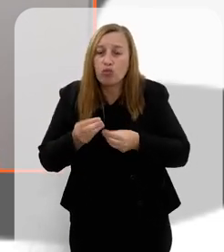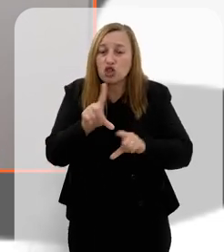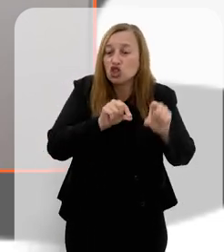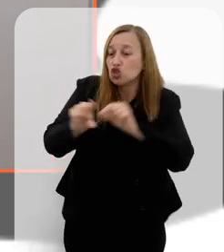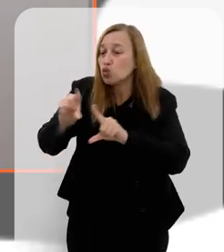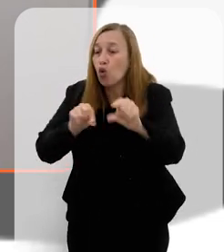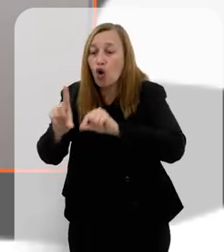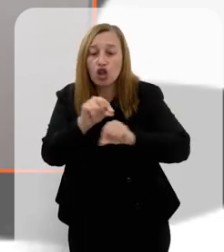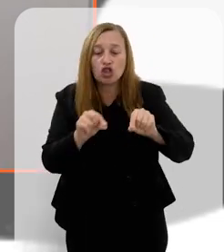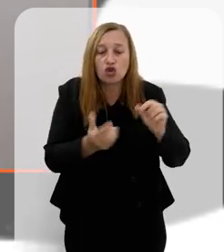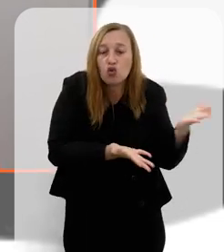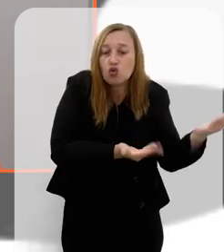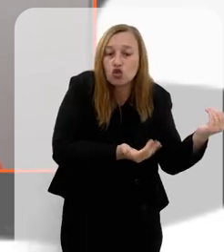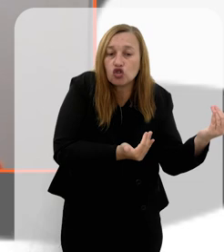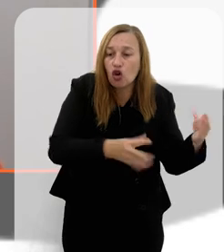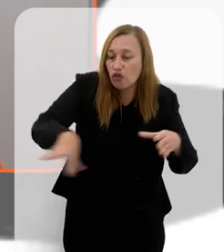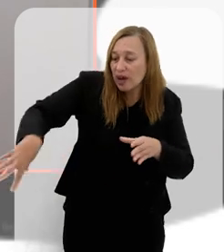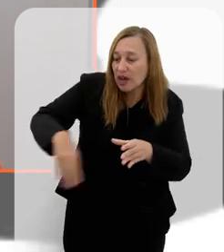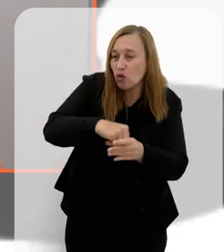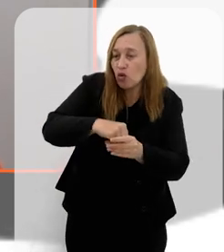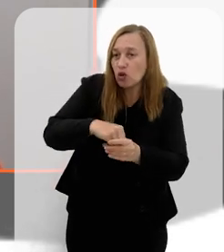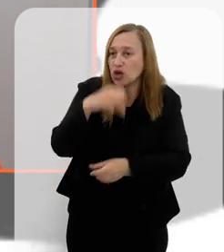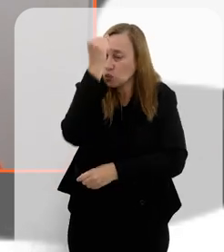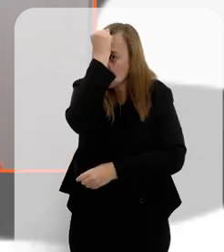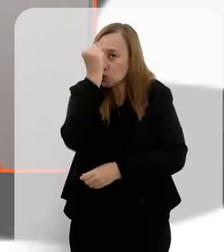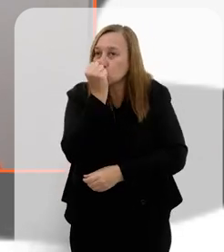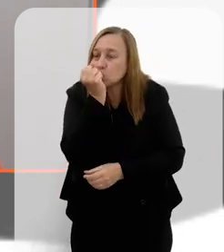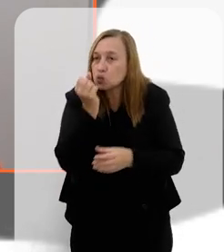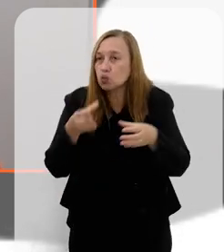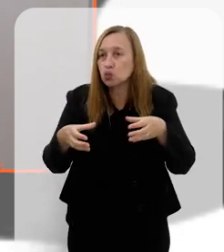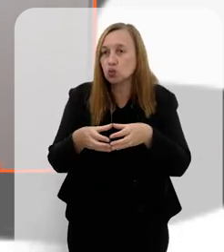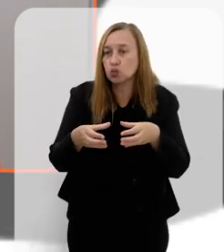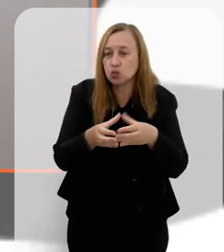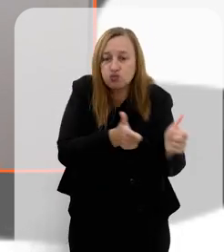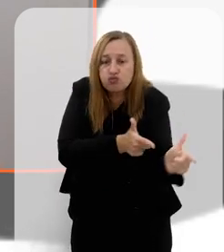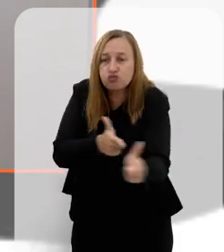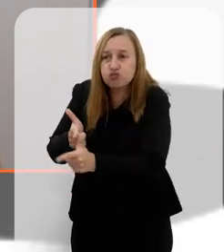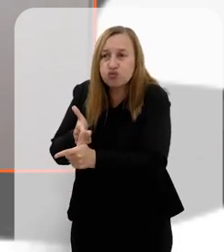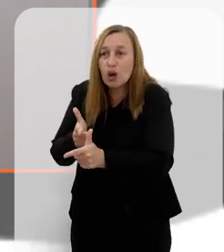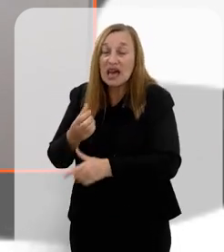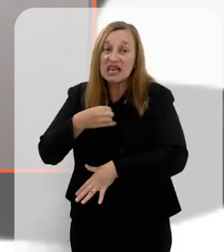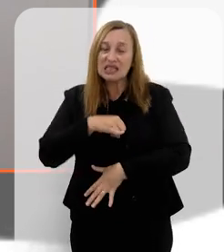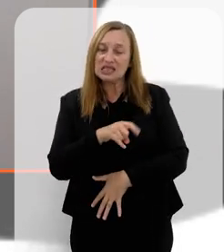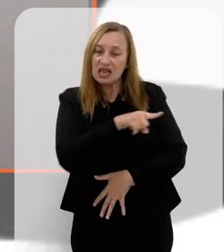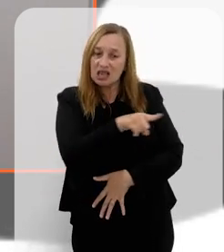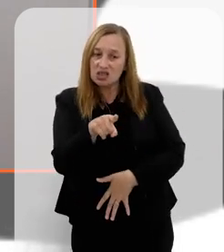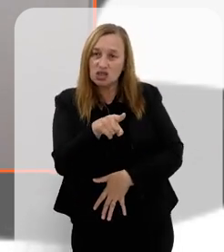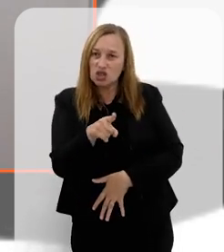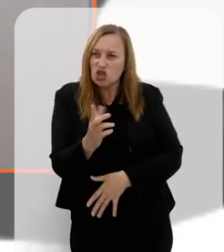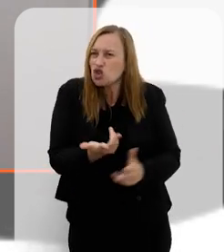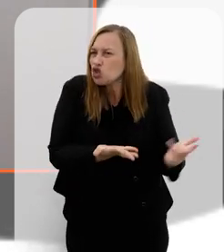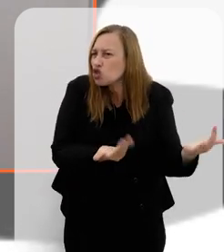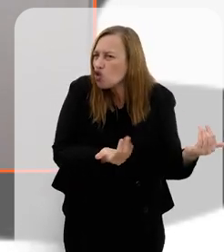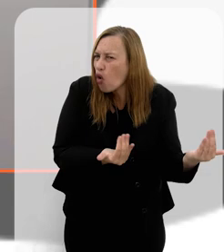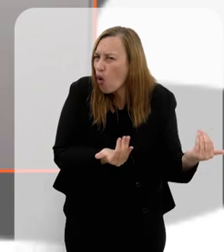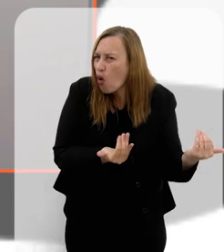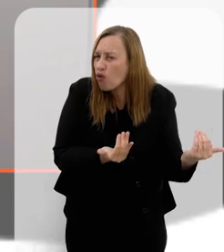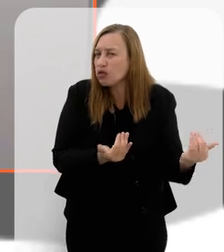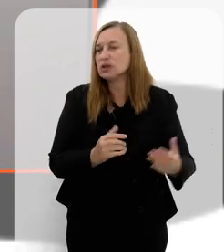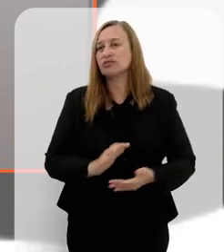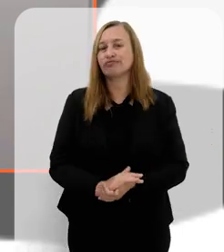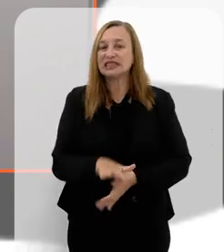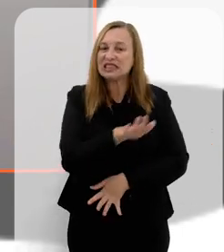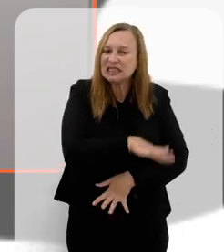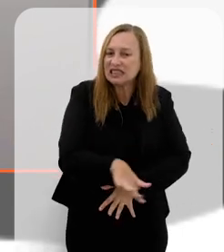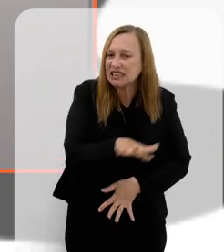malha do terrorismo, né? Então, a gente falou, olha, se esses jovens, quando